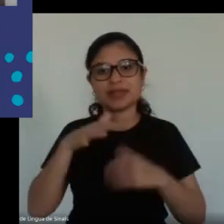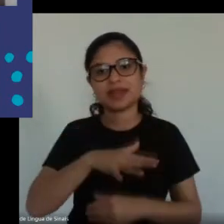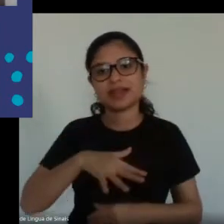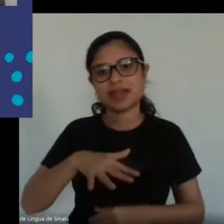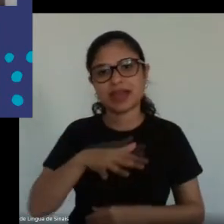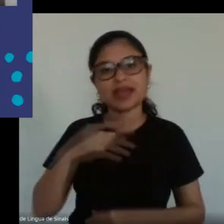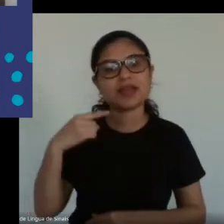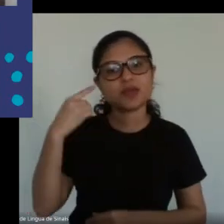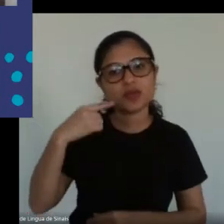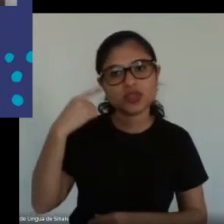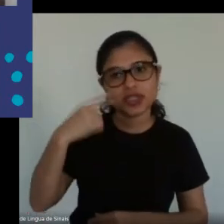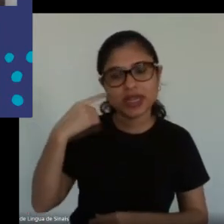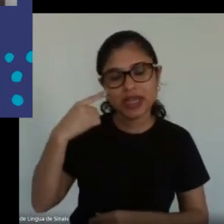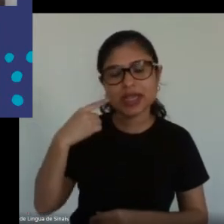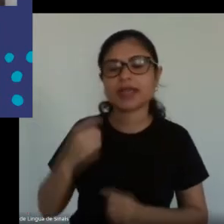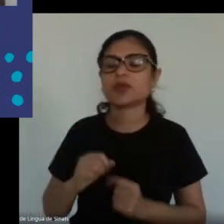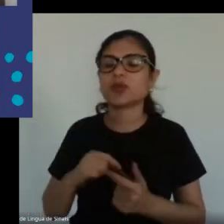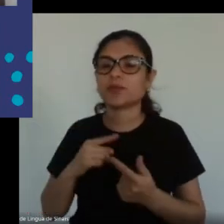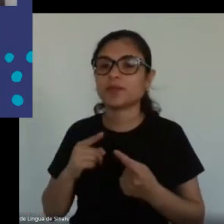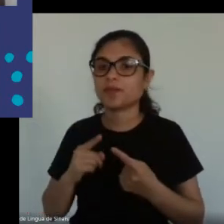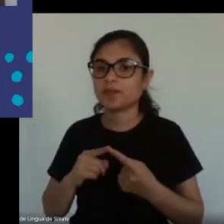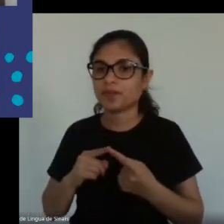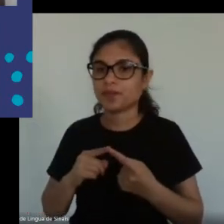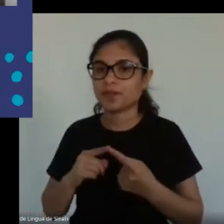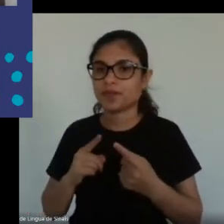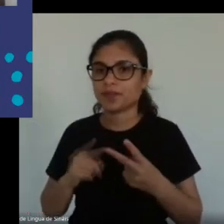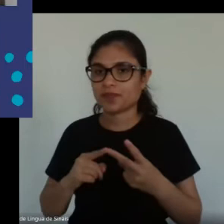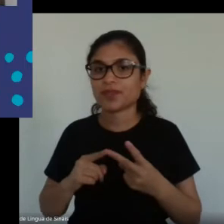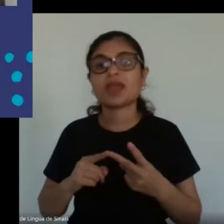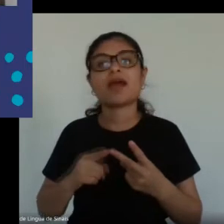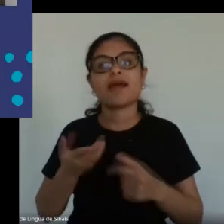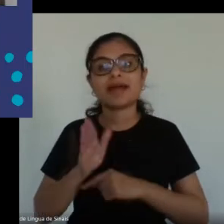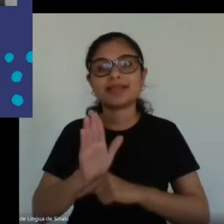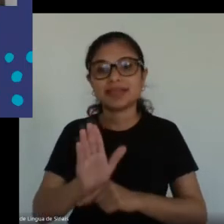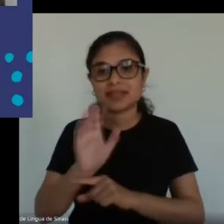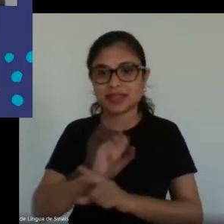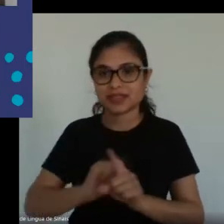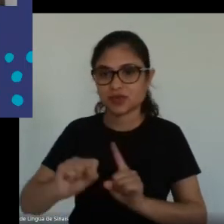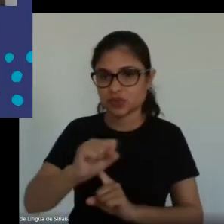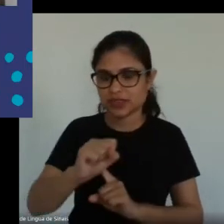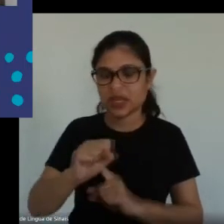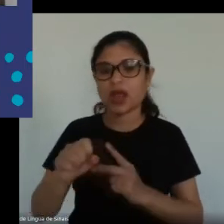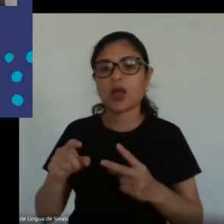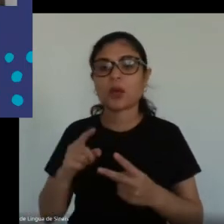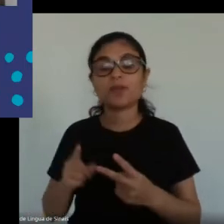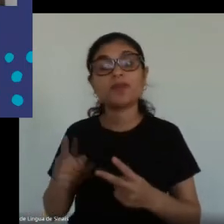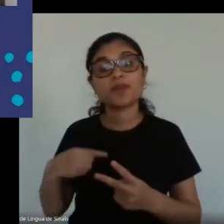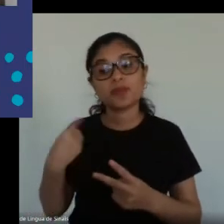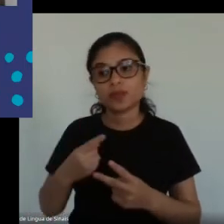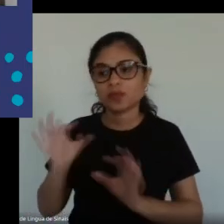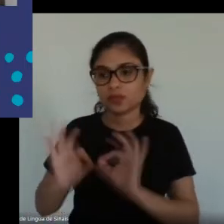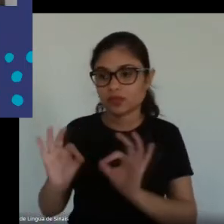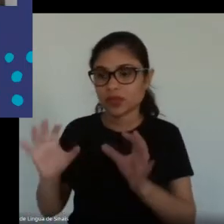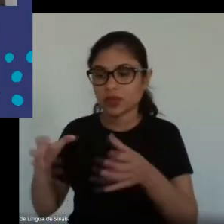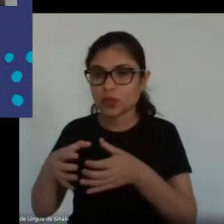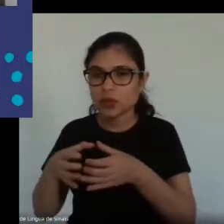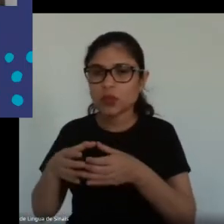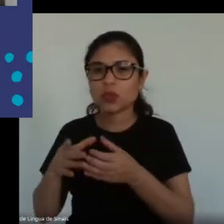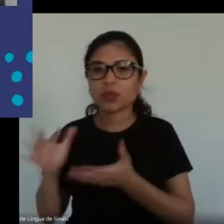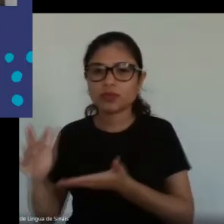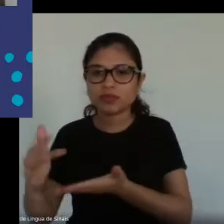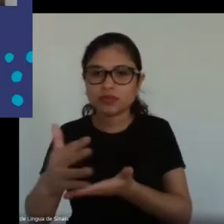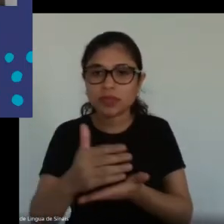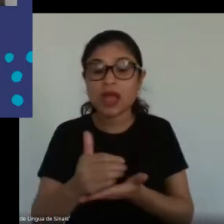do direito, da assistência social, e nós montamos um grupo para arrecadar